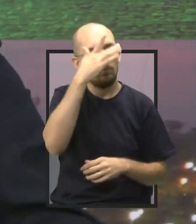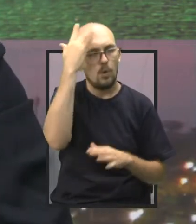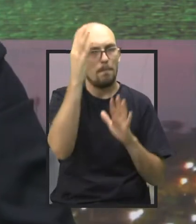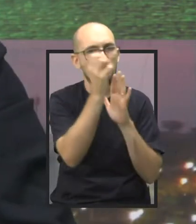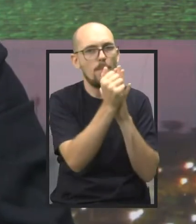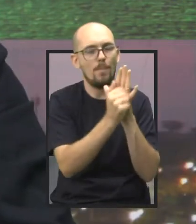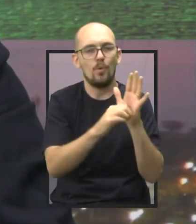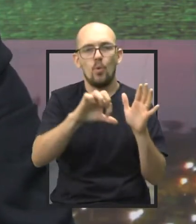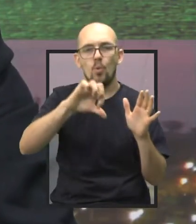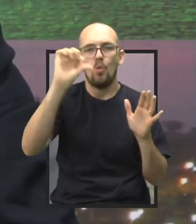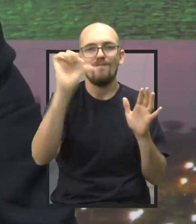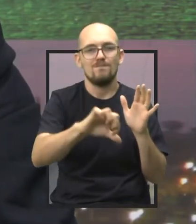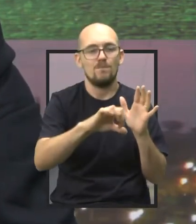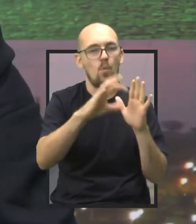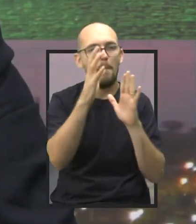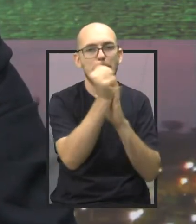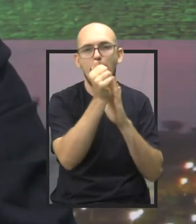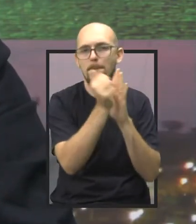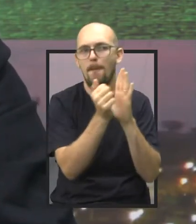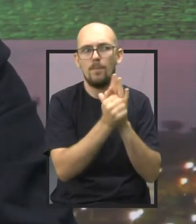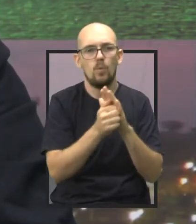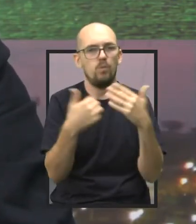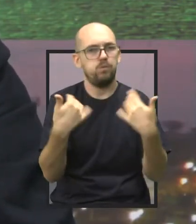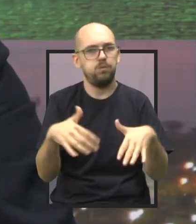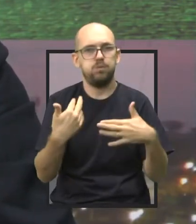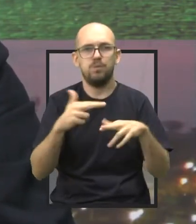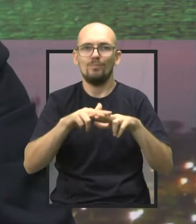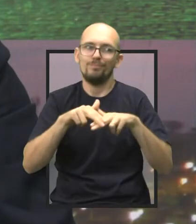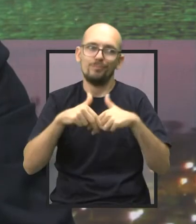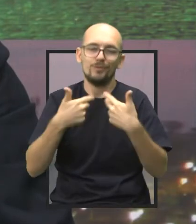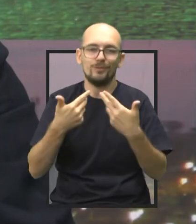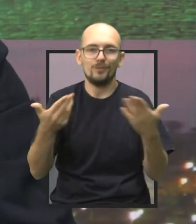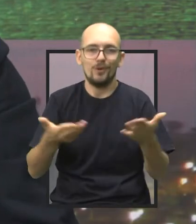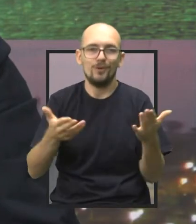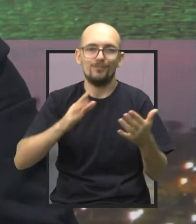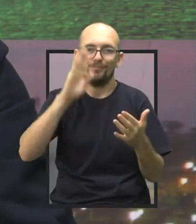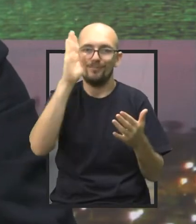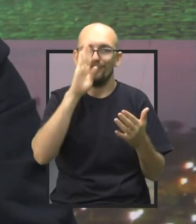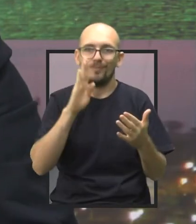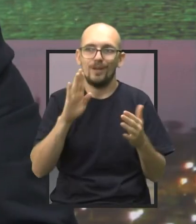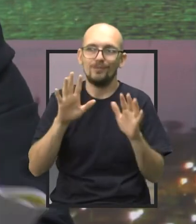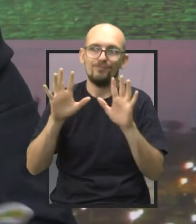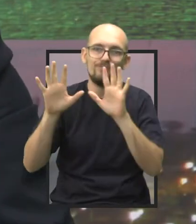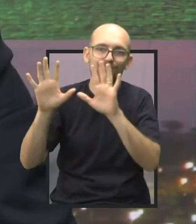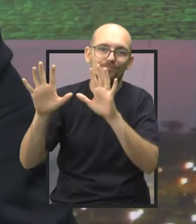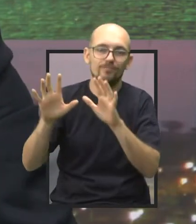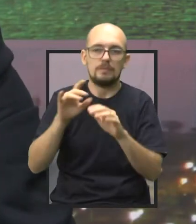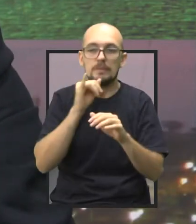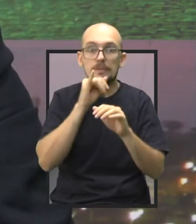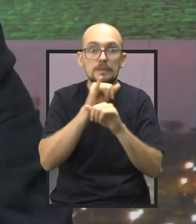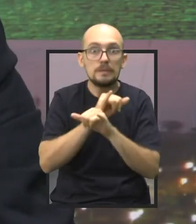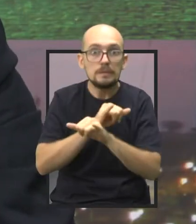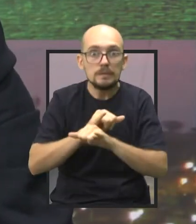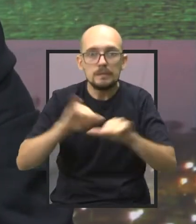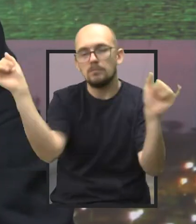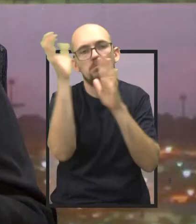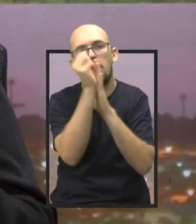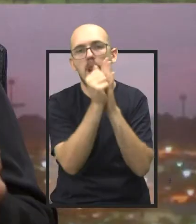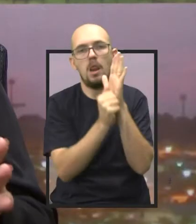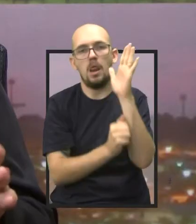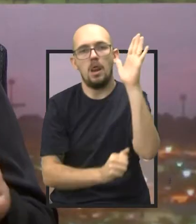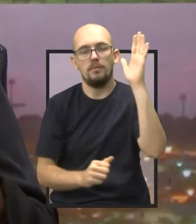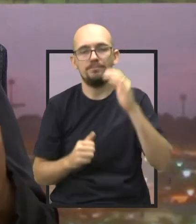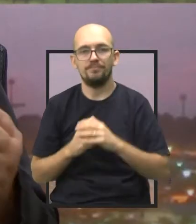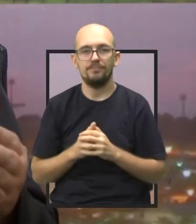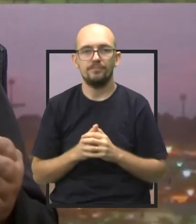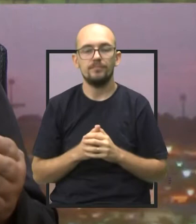9 mil cadastros. Isso é tudo um reflexo que mostra quando a gente lança os empreendimentos de baixa renda, né?